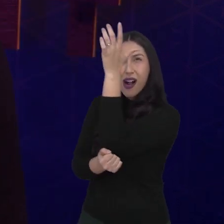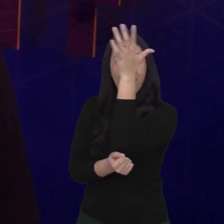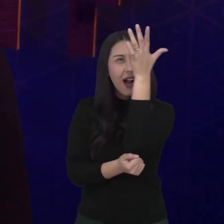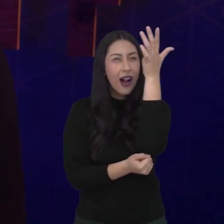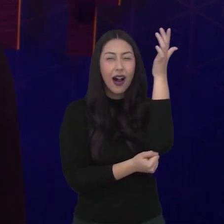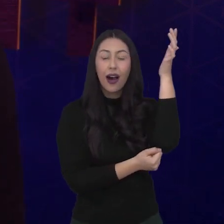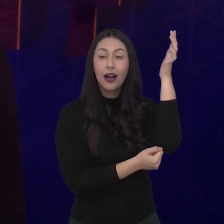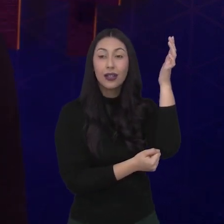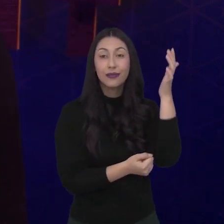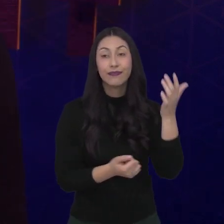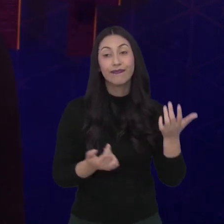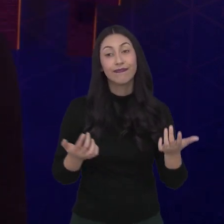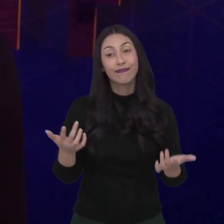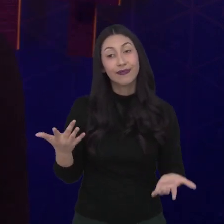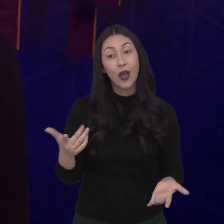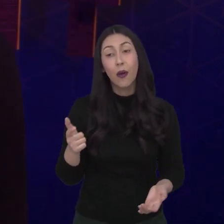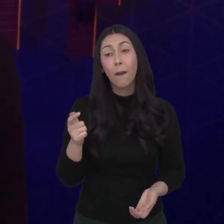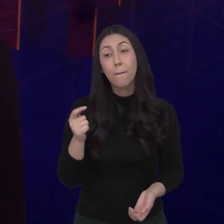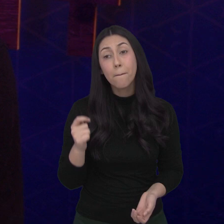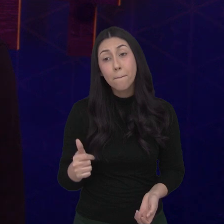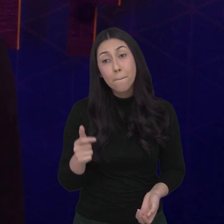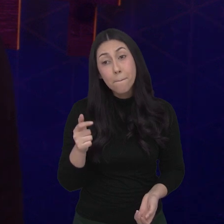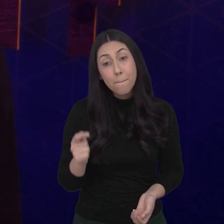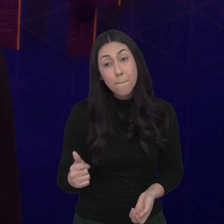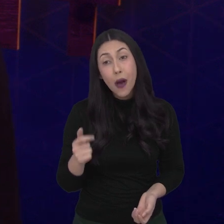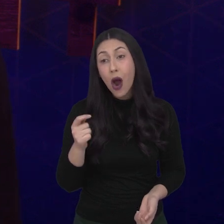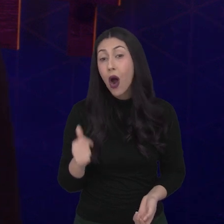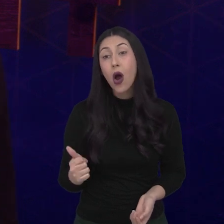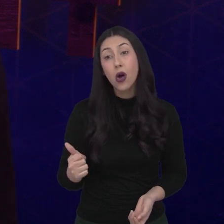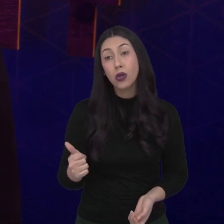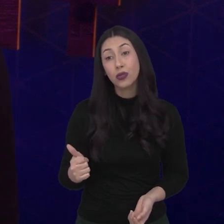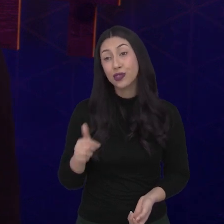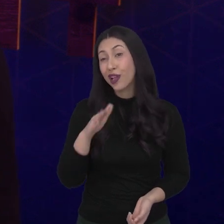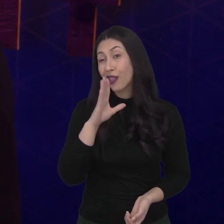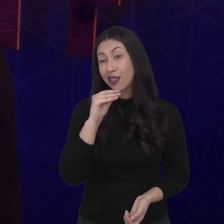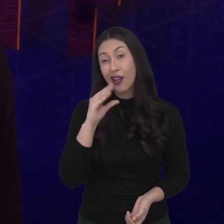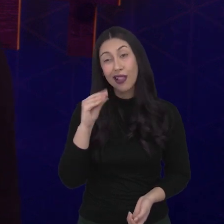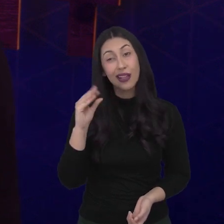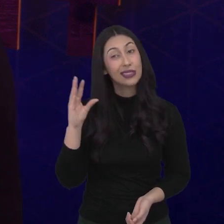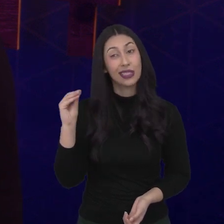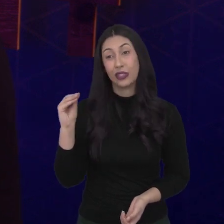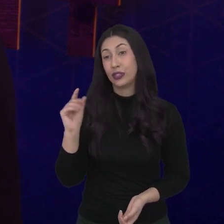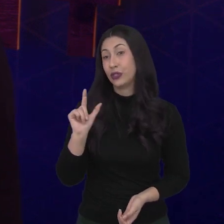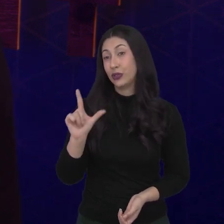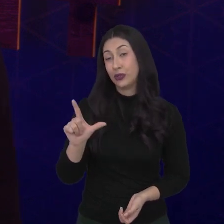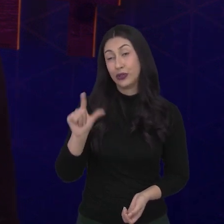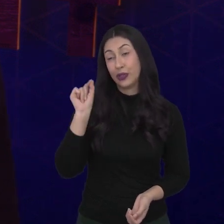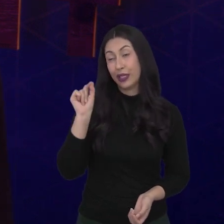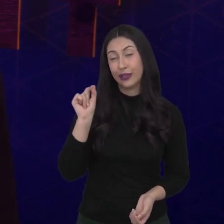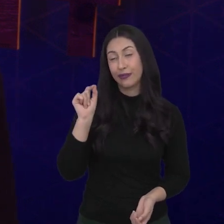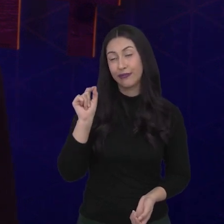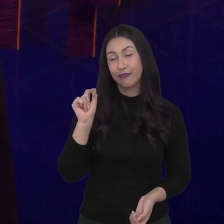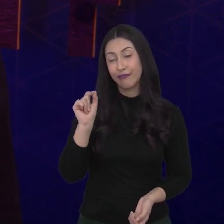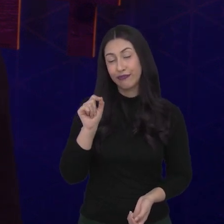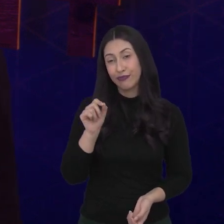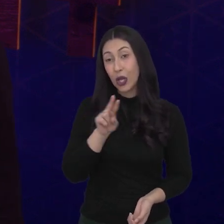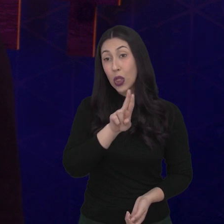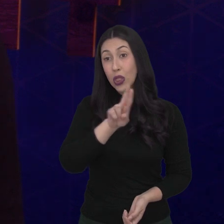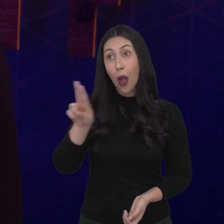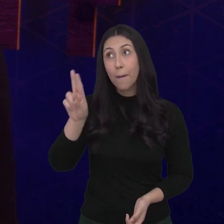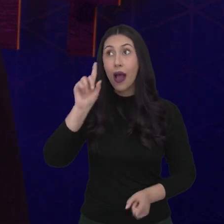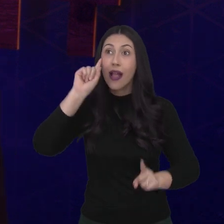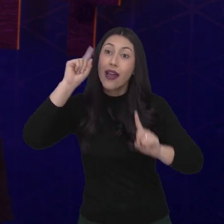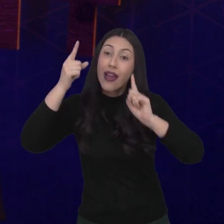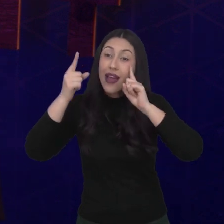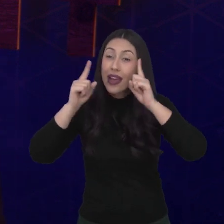campo ali, sabe? Então, poucas crianças, poucos adolescentes deram essas respostas, né?